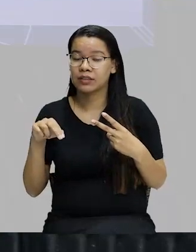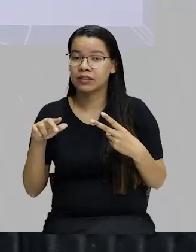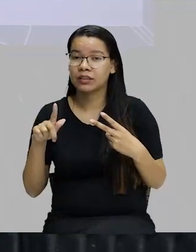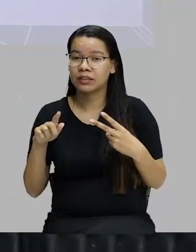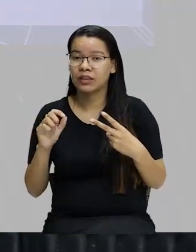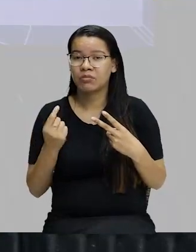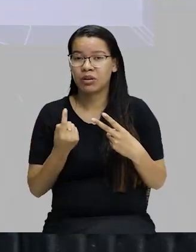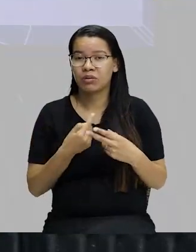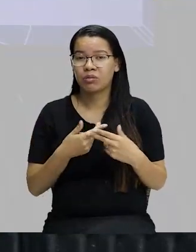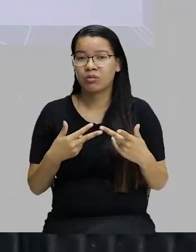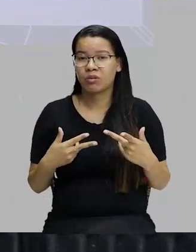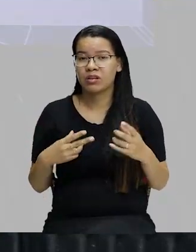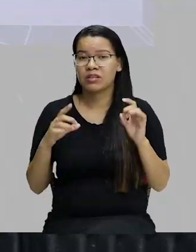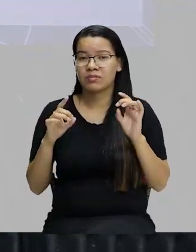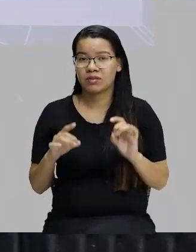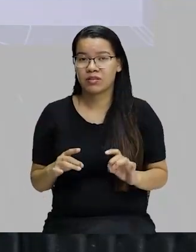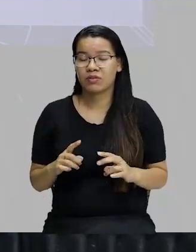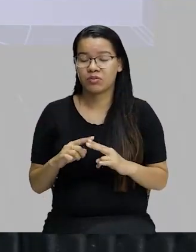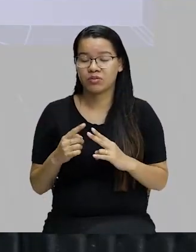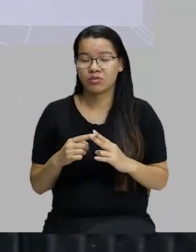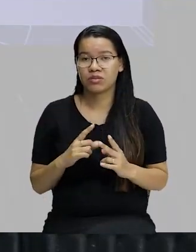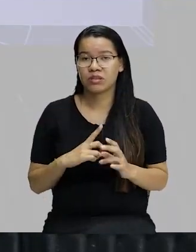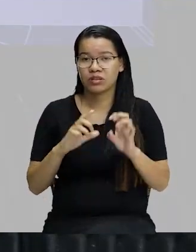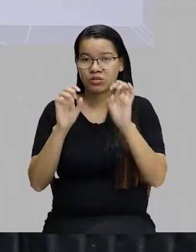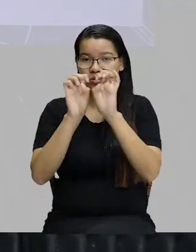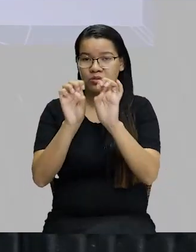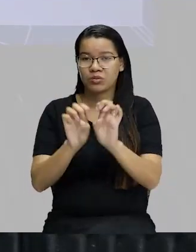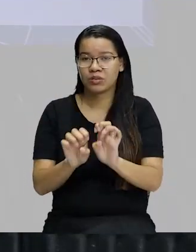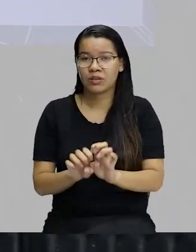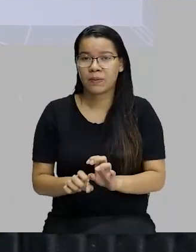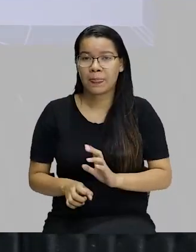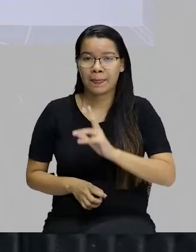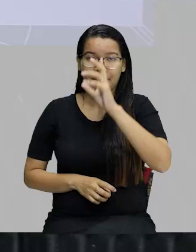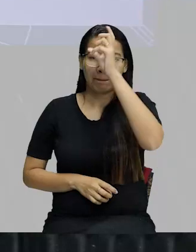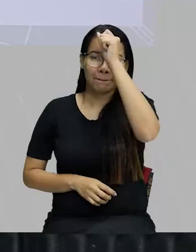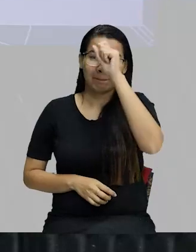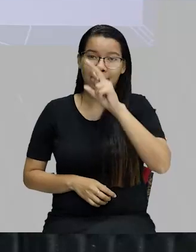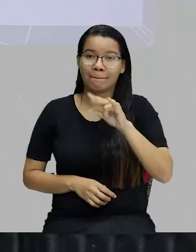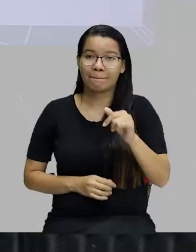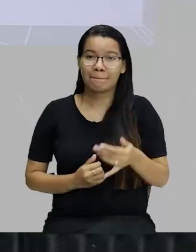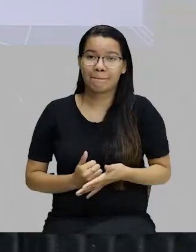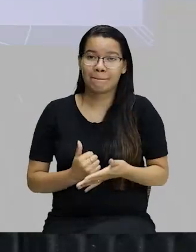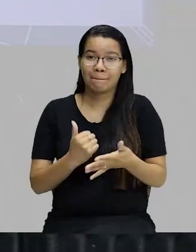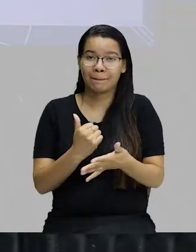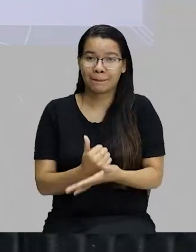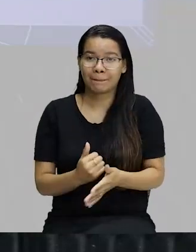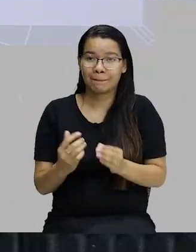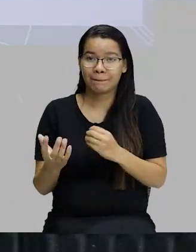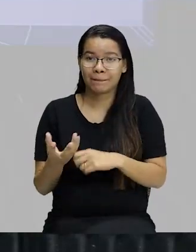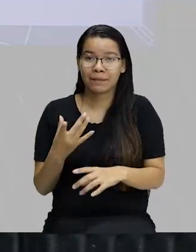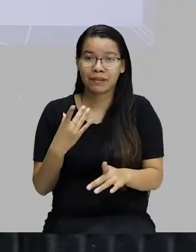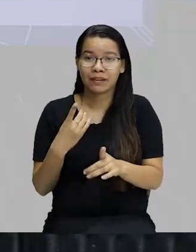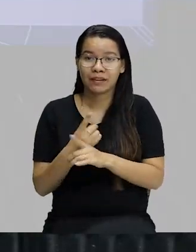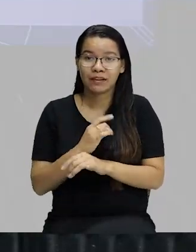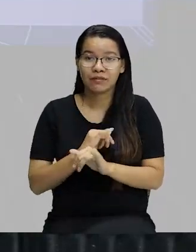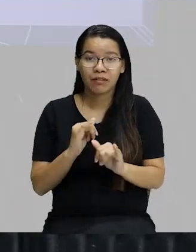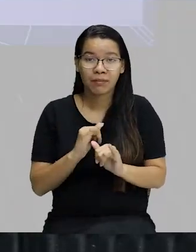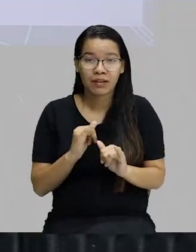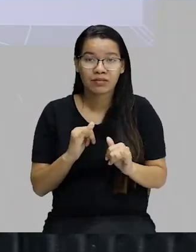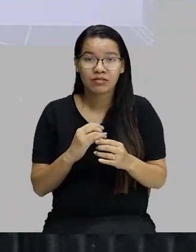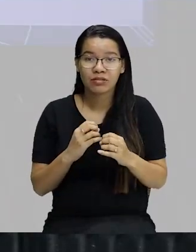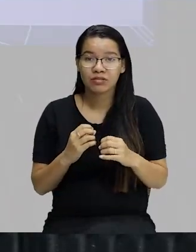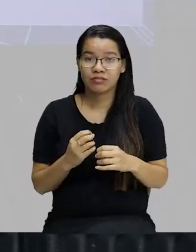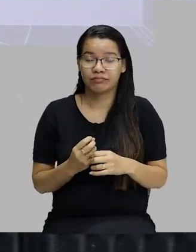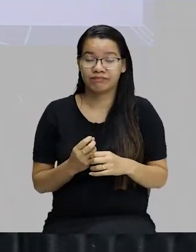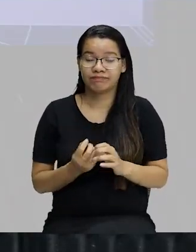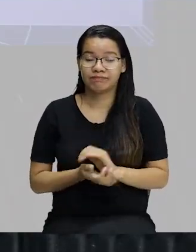a localizar a informação facilmente e rapidamente. A gente usa essas duas estratégias o tempo inteiro